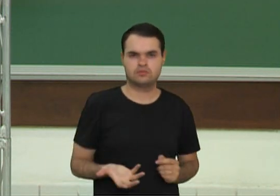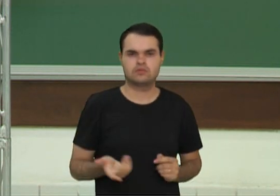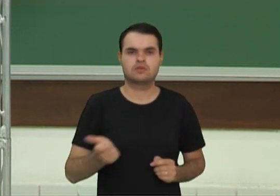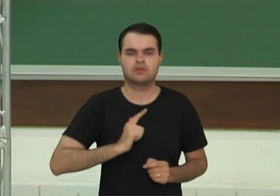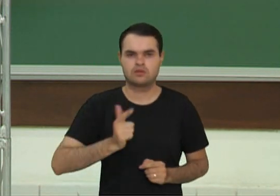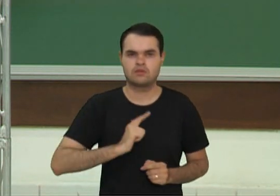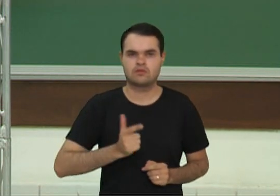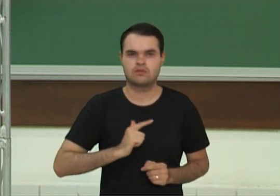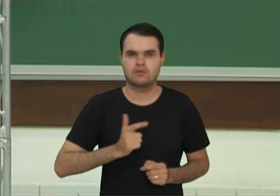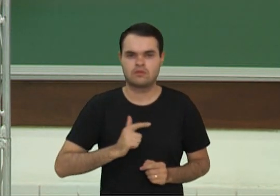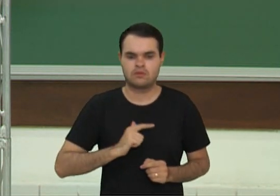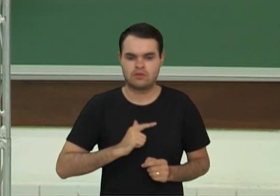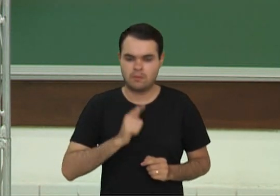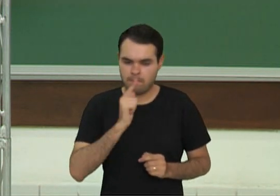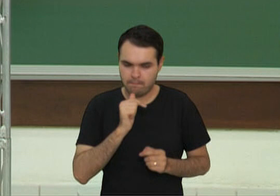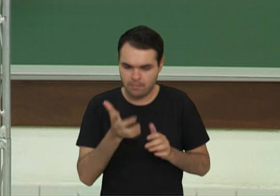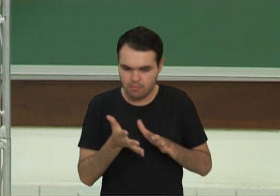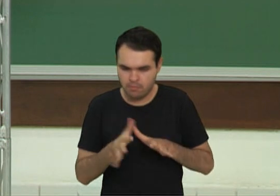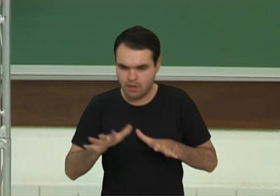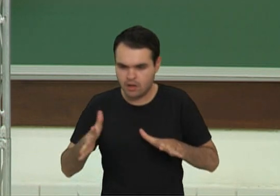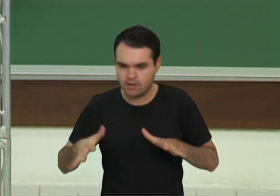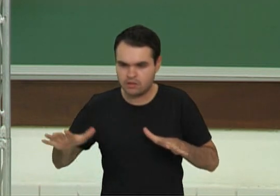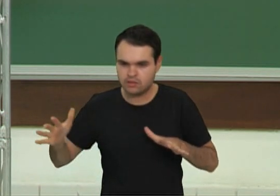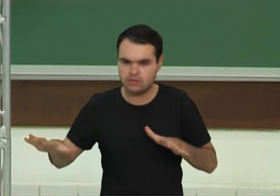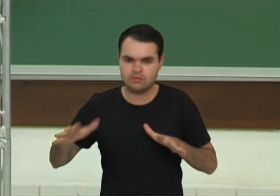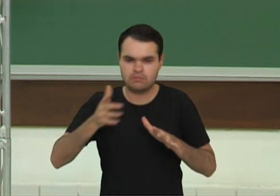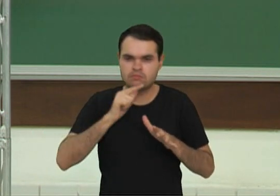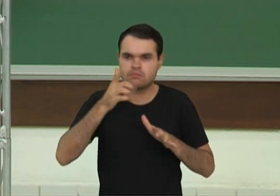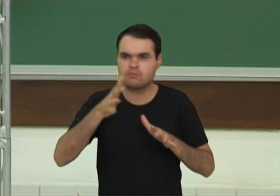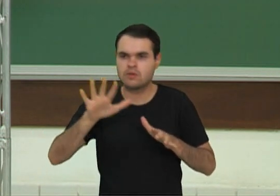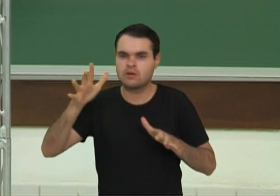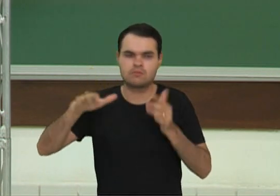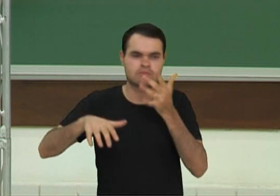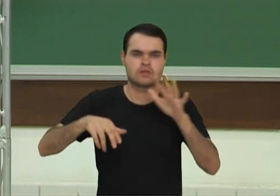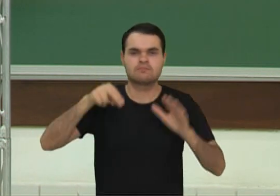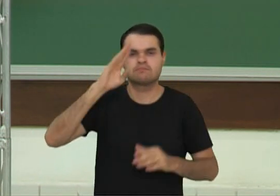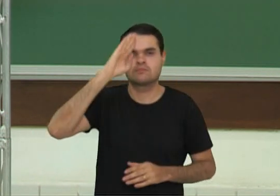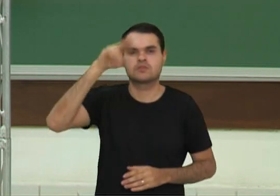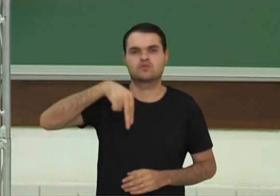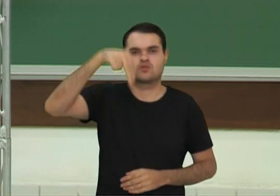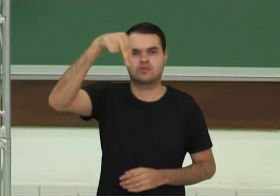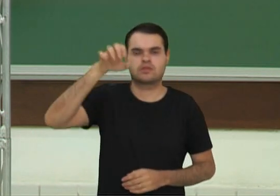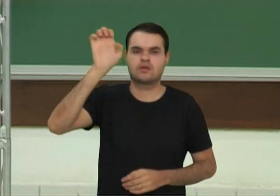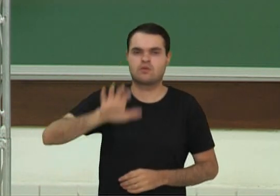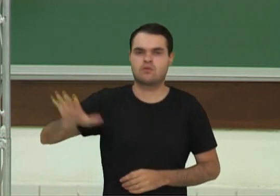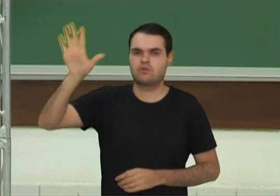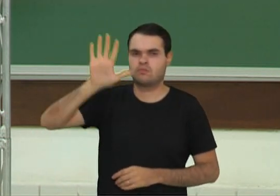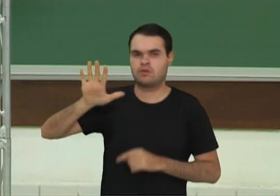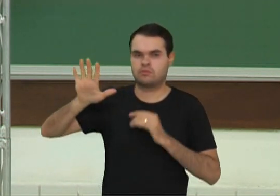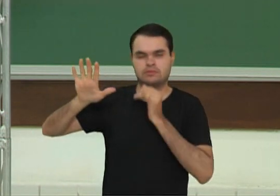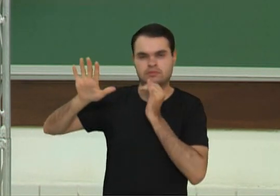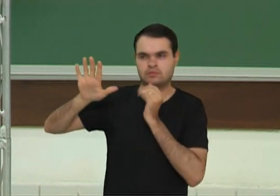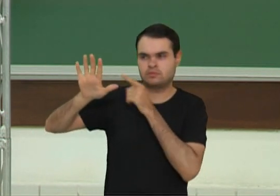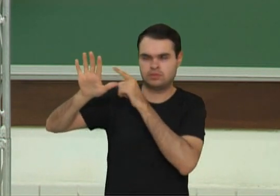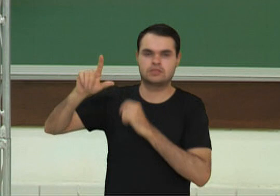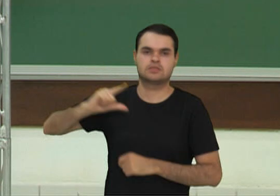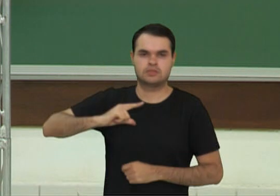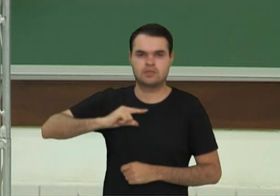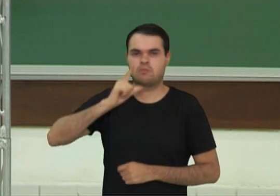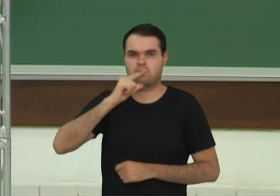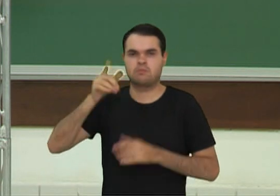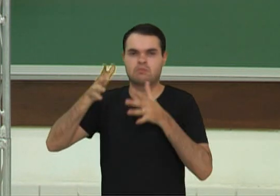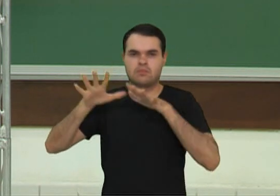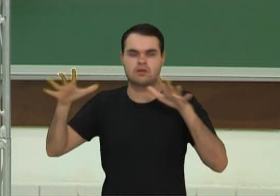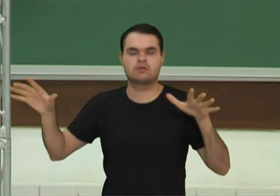grande quantidade de mares, principalmente no hemisfério norte. O continente europeu, por exemplo, dispõe de uma grande quantidade de